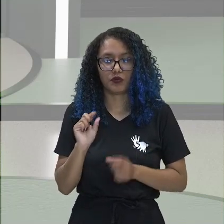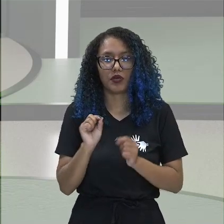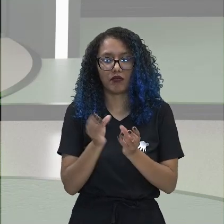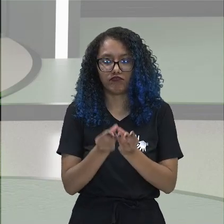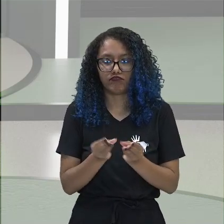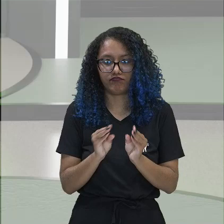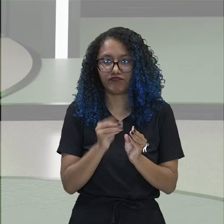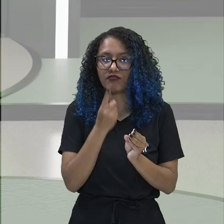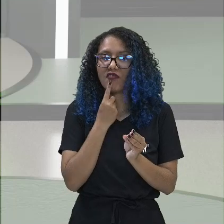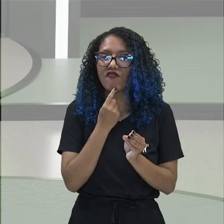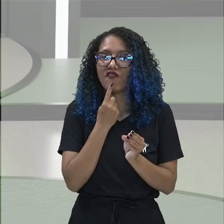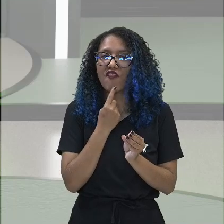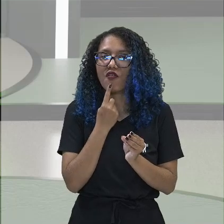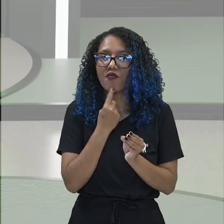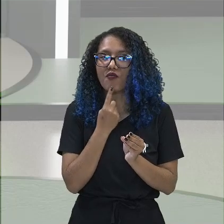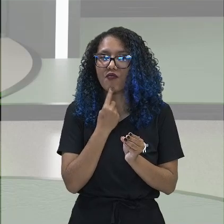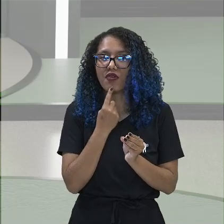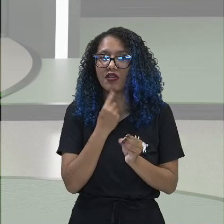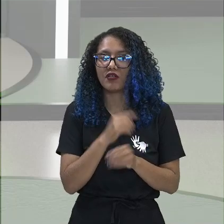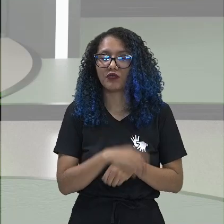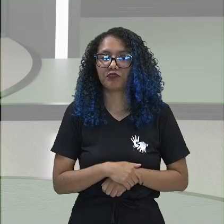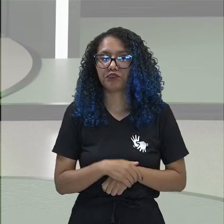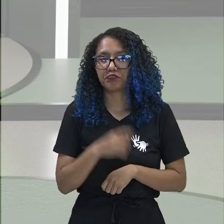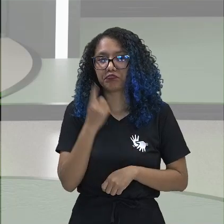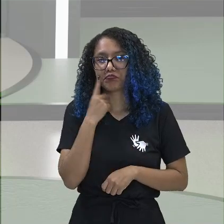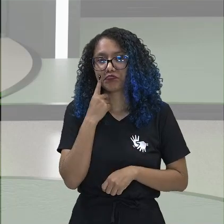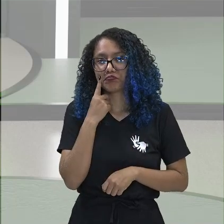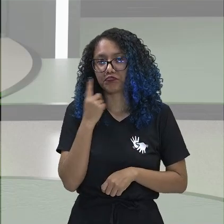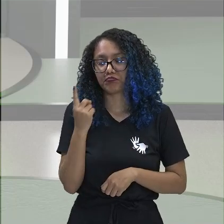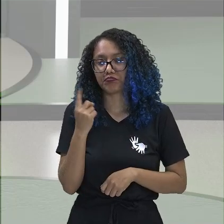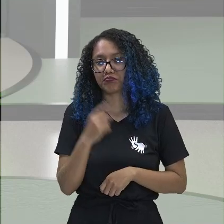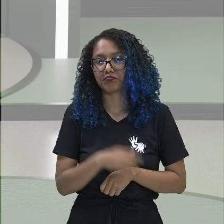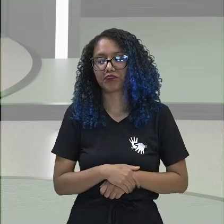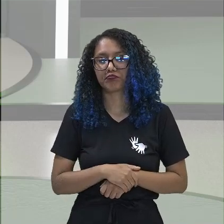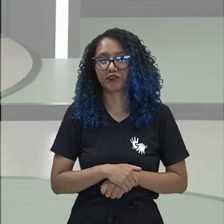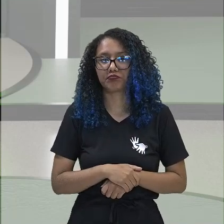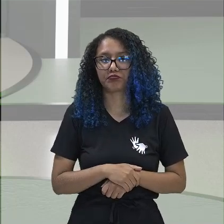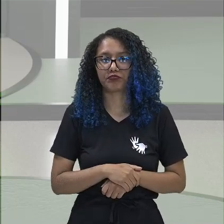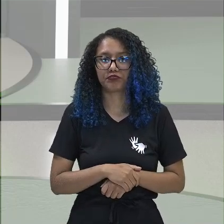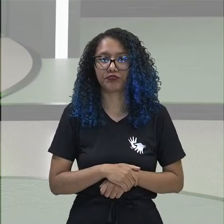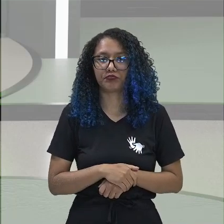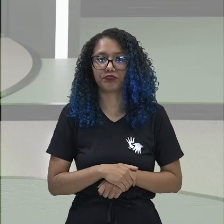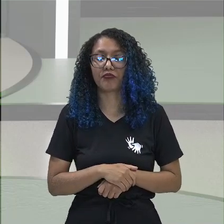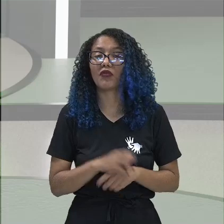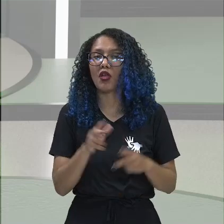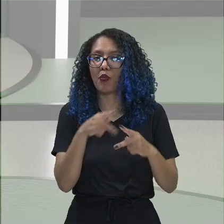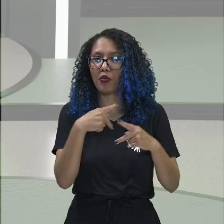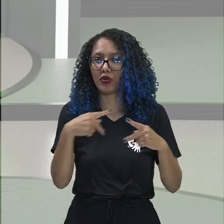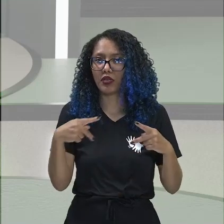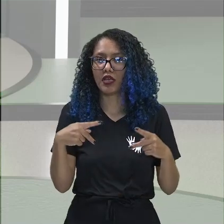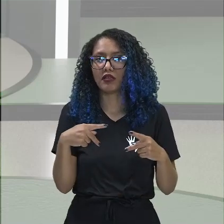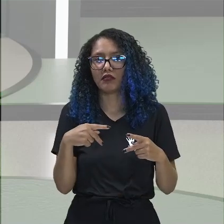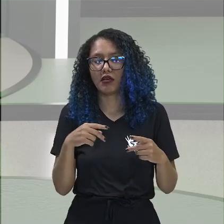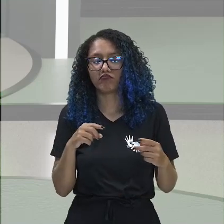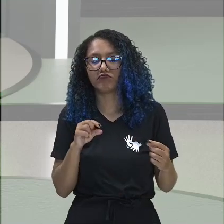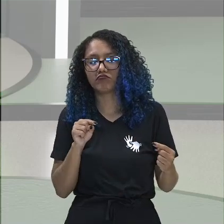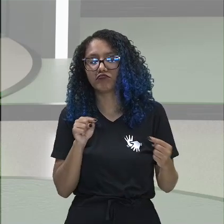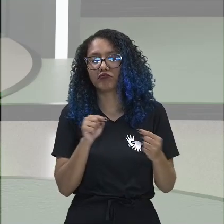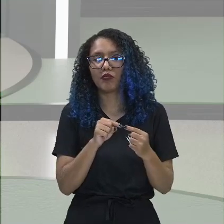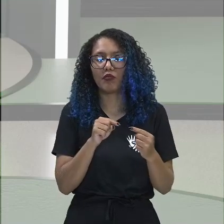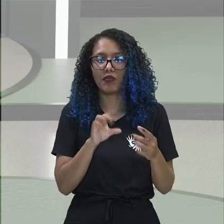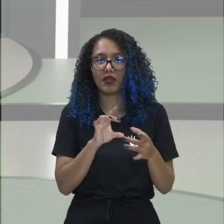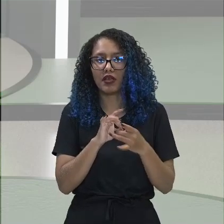né, trazem aí a carbohemoglobina, que essa proteína aí ligada ao CO2 ajuda